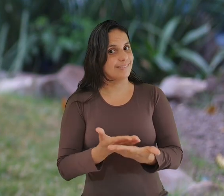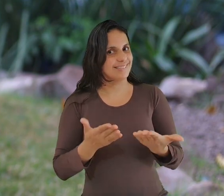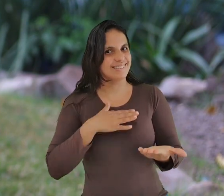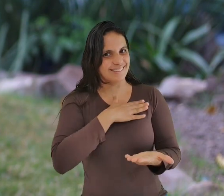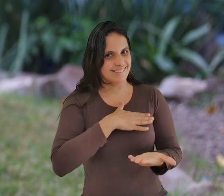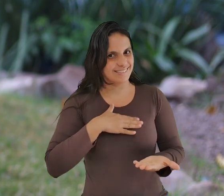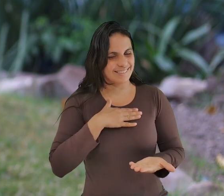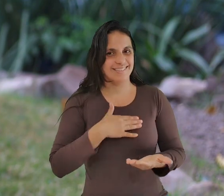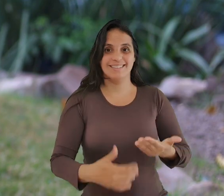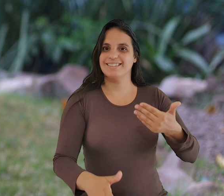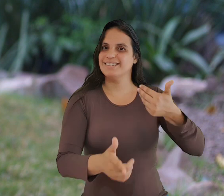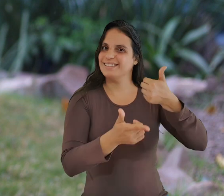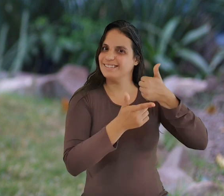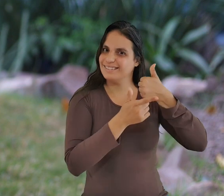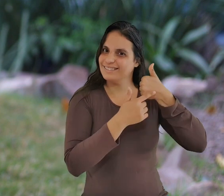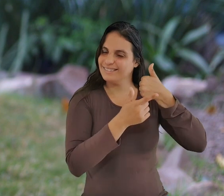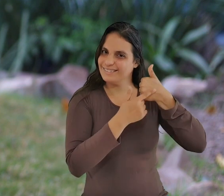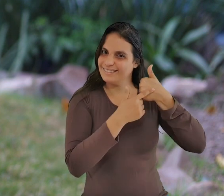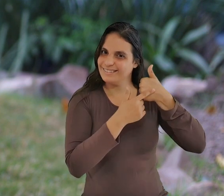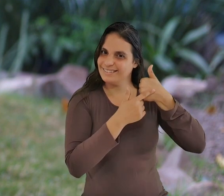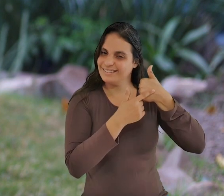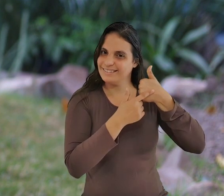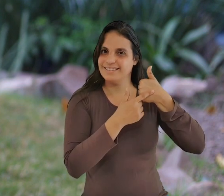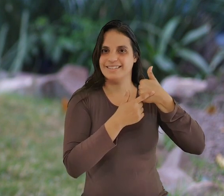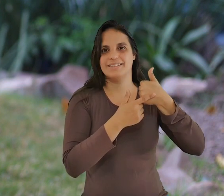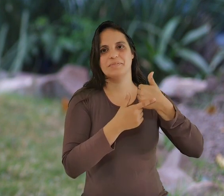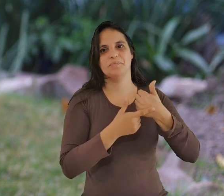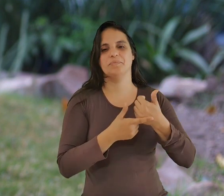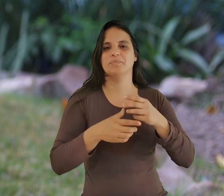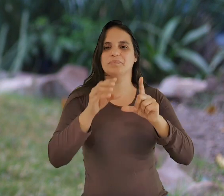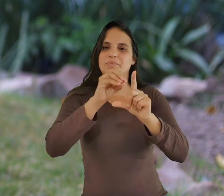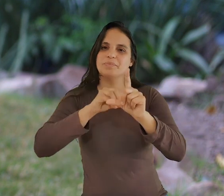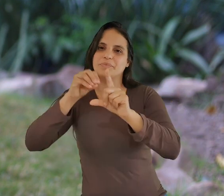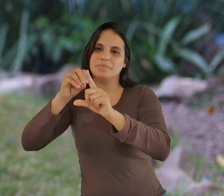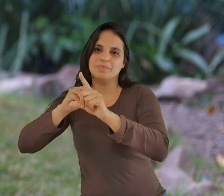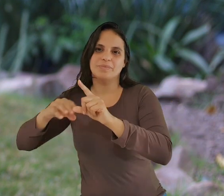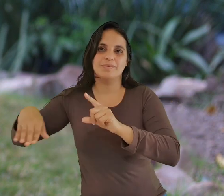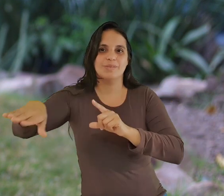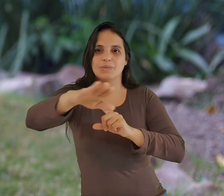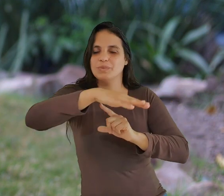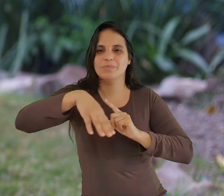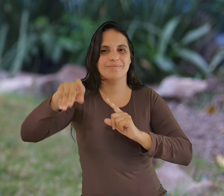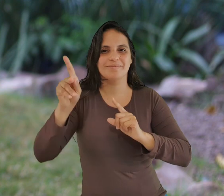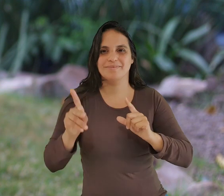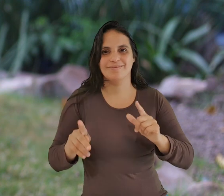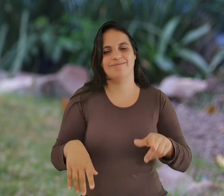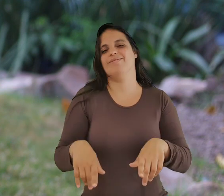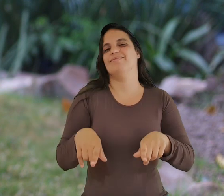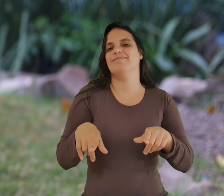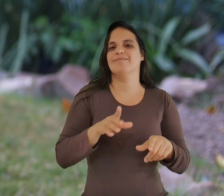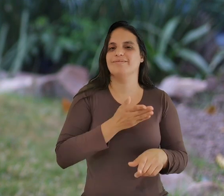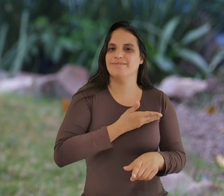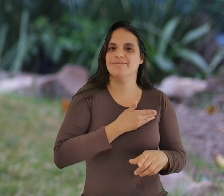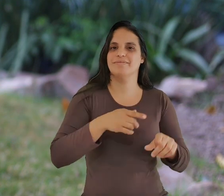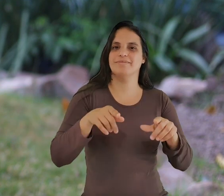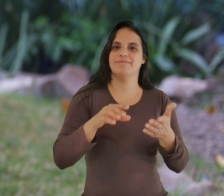Você gostou desse vídeo? Então deixa seu joinha, compartilhe com todos os seus